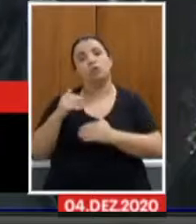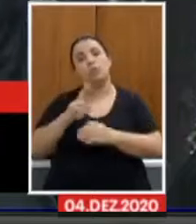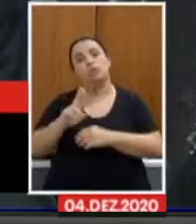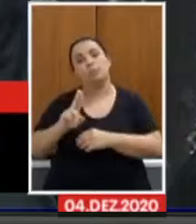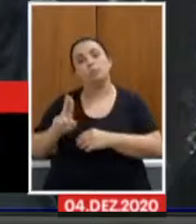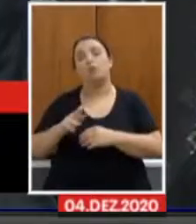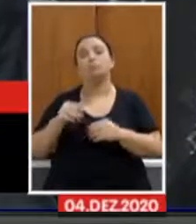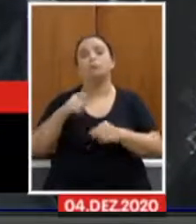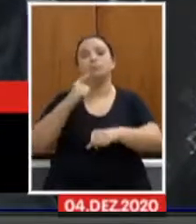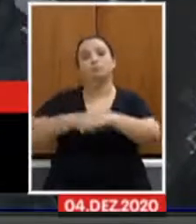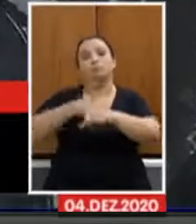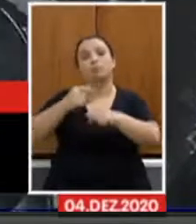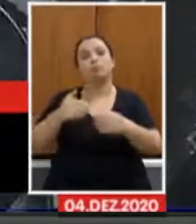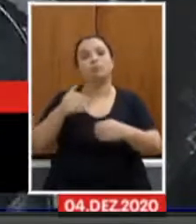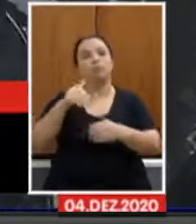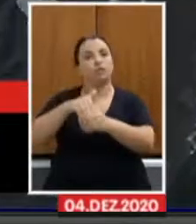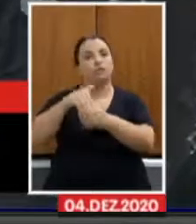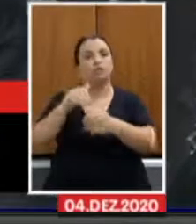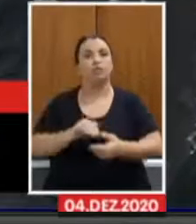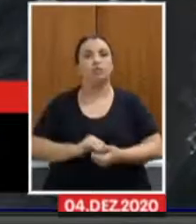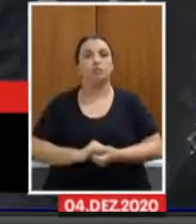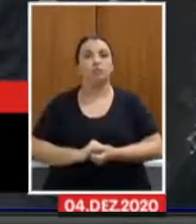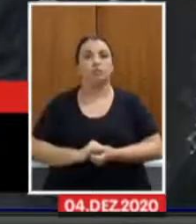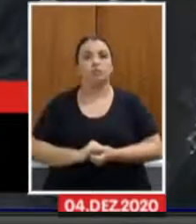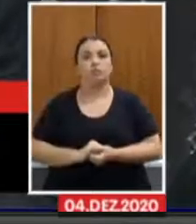o projeto, em votação.